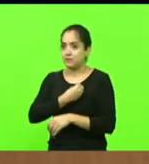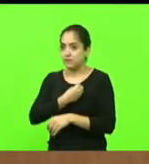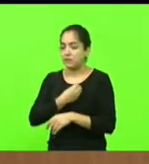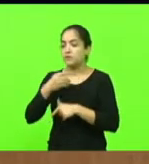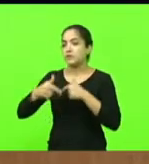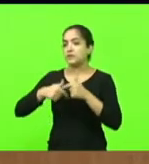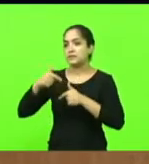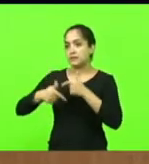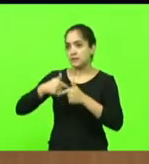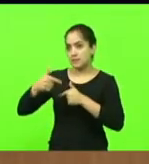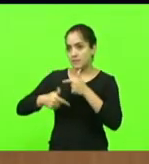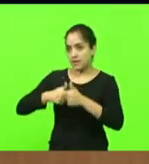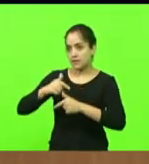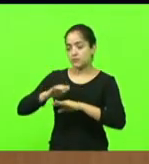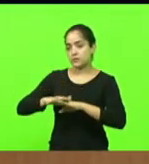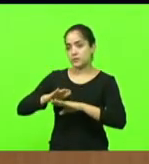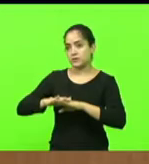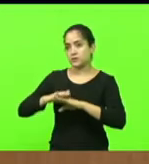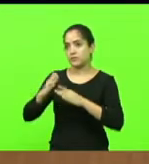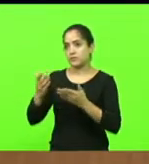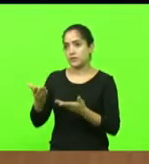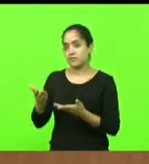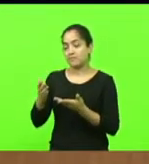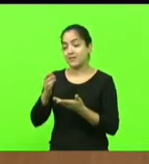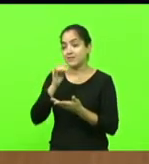que, infelizmente, foi